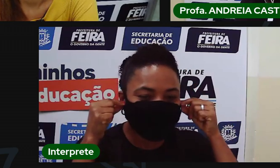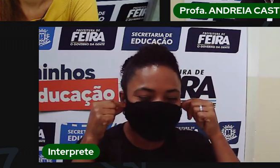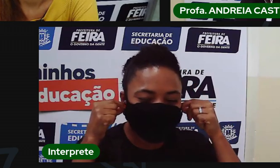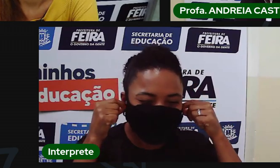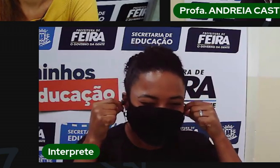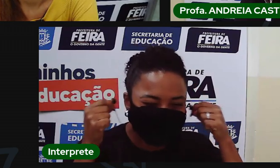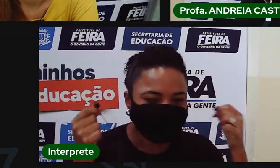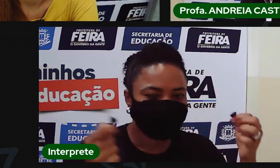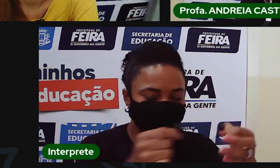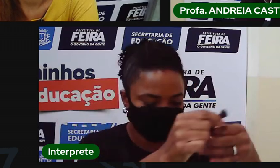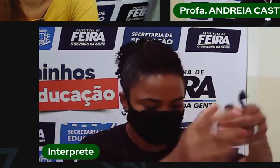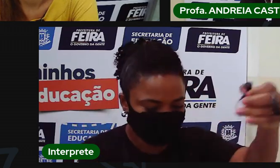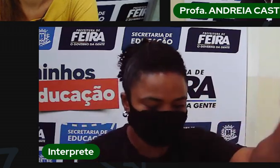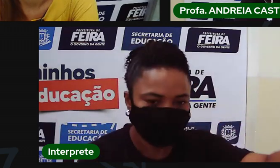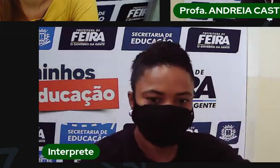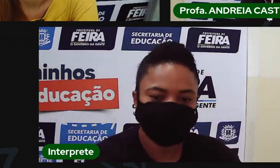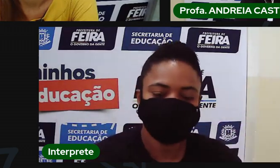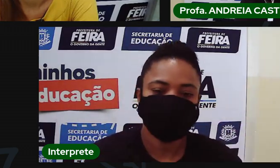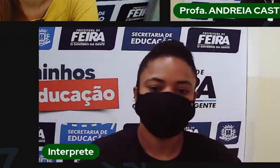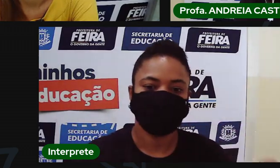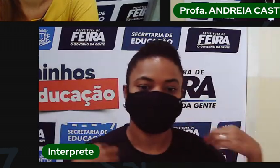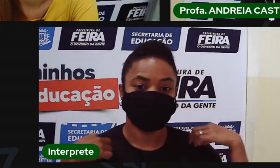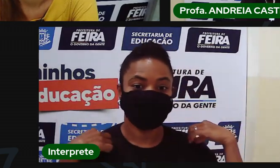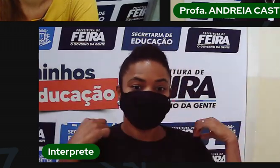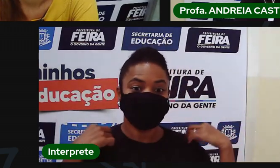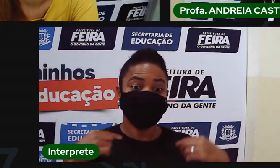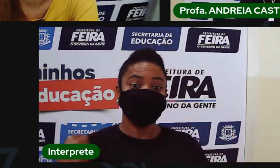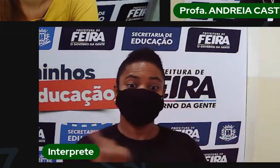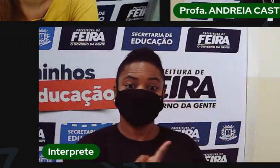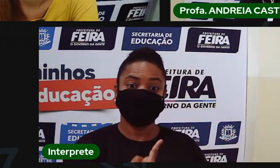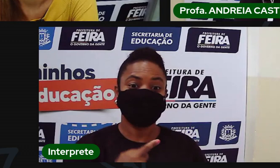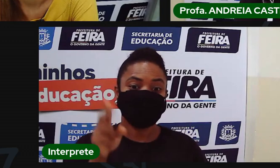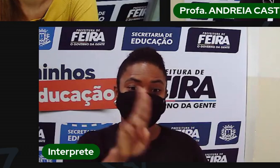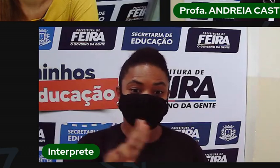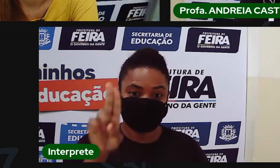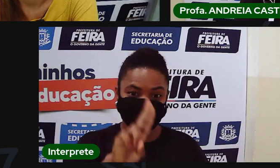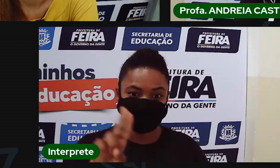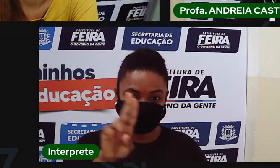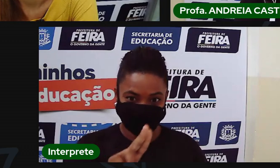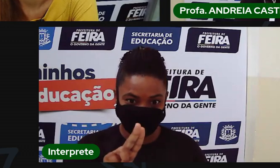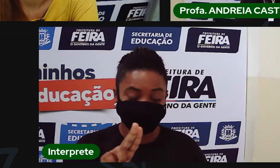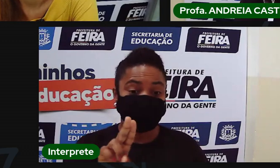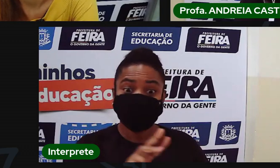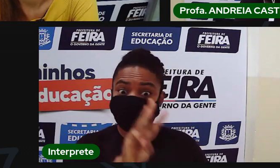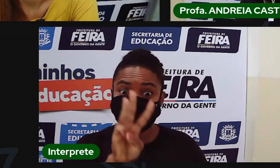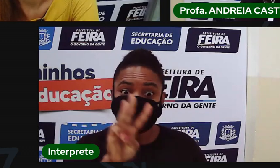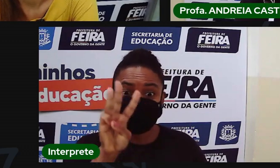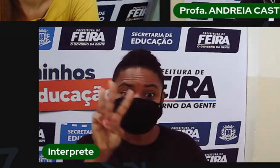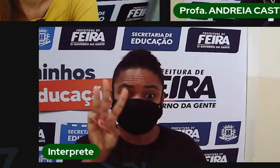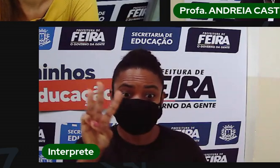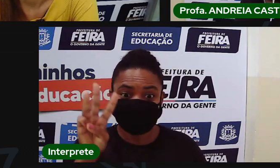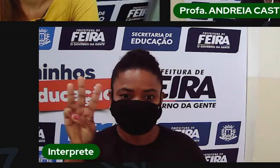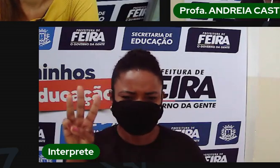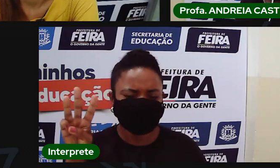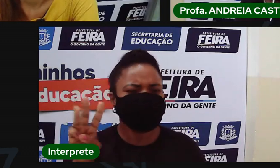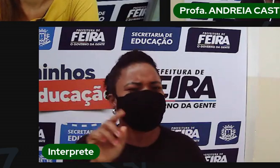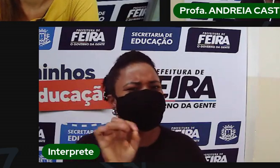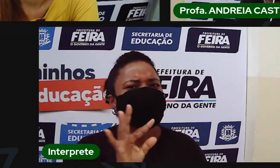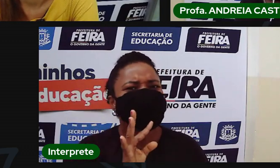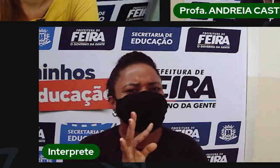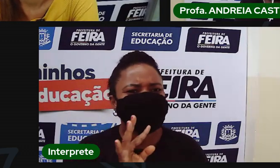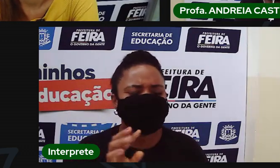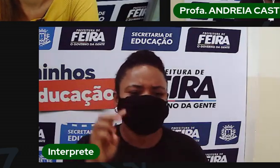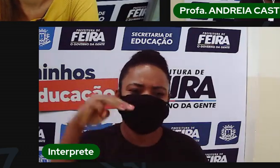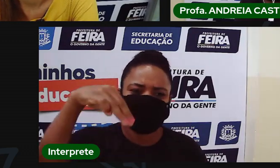um sitezinho chamado Mentimeter. Mentimeter. Vocês conhecem? Já